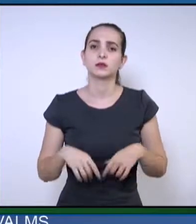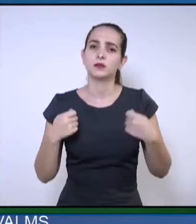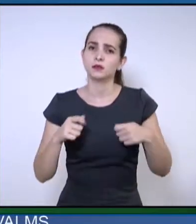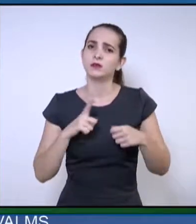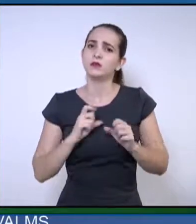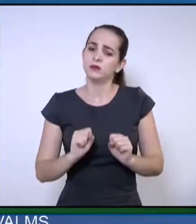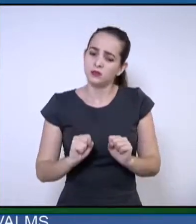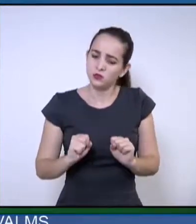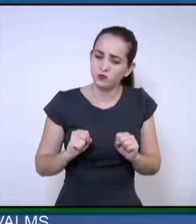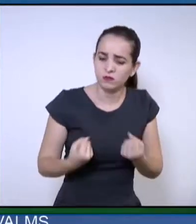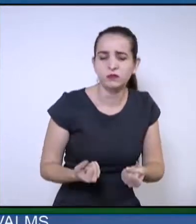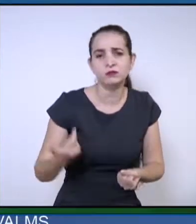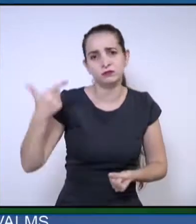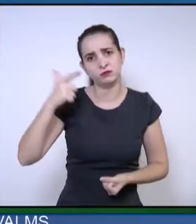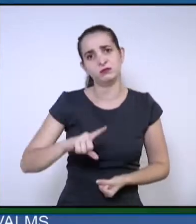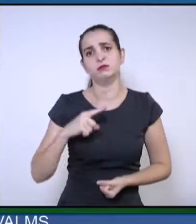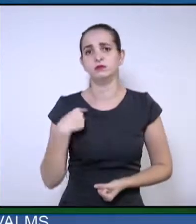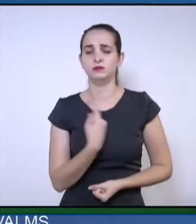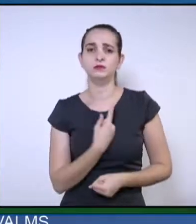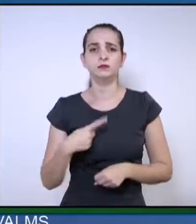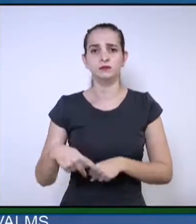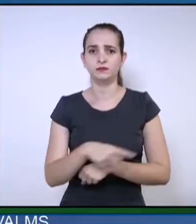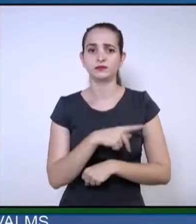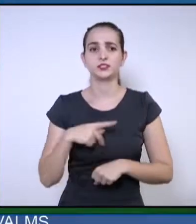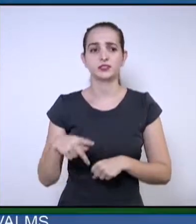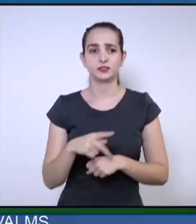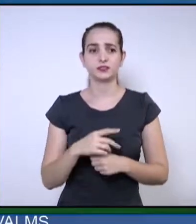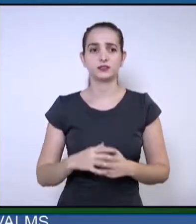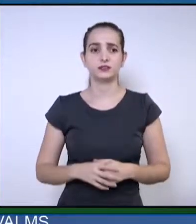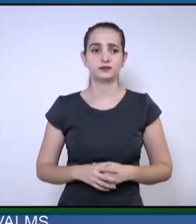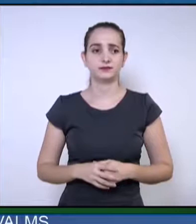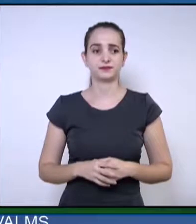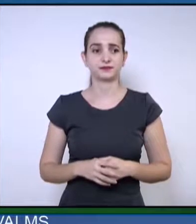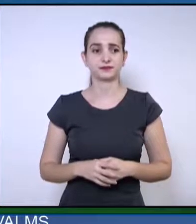serem reforçadas no nosso país.